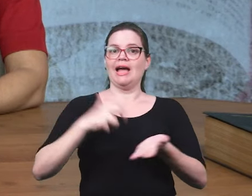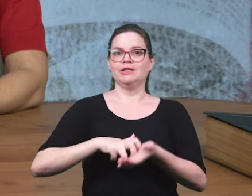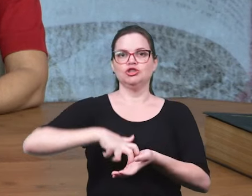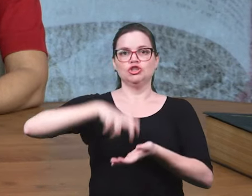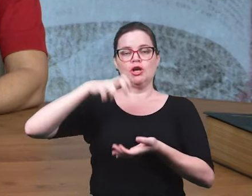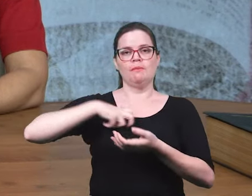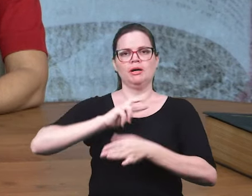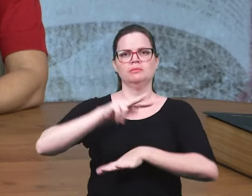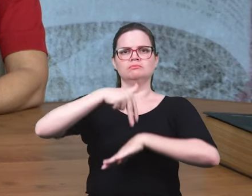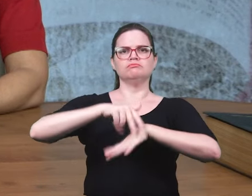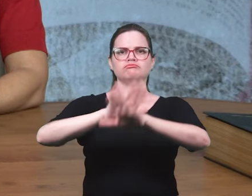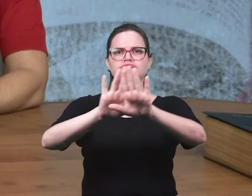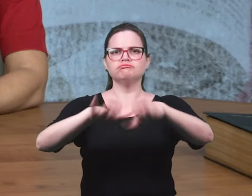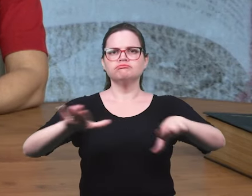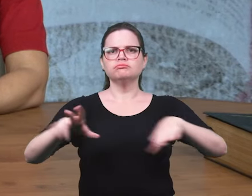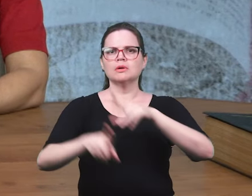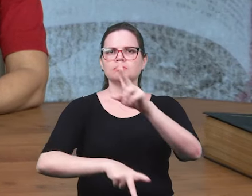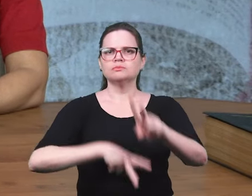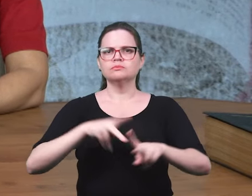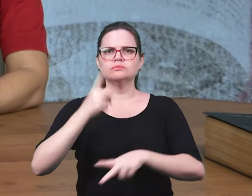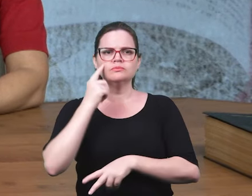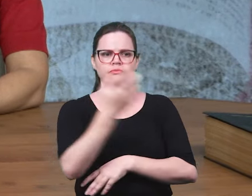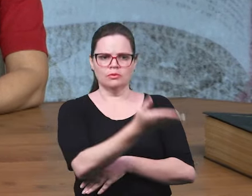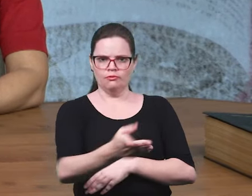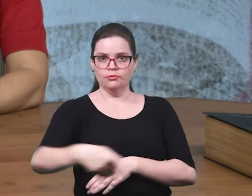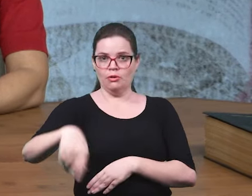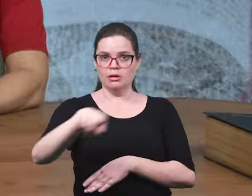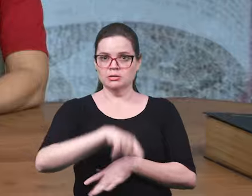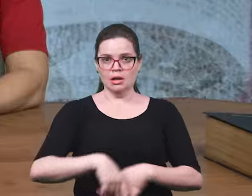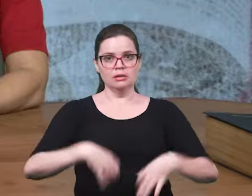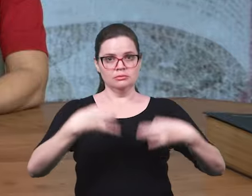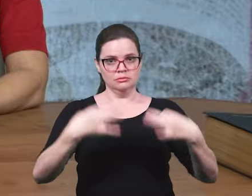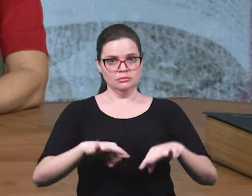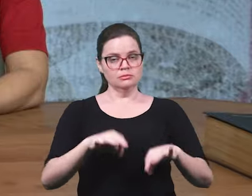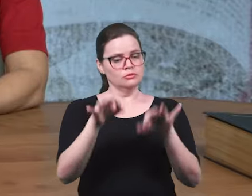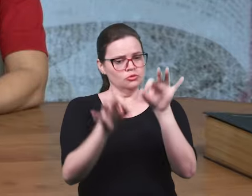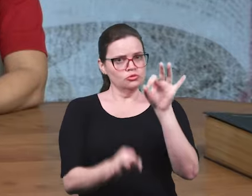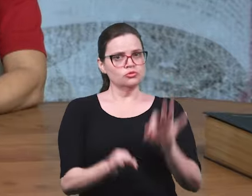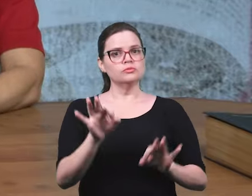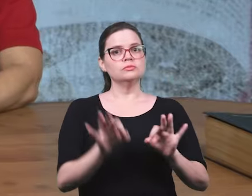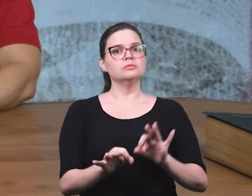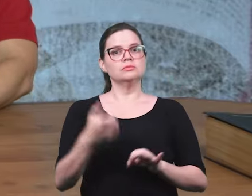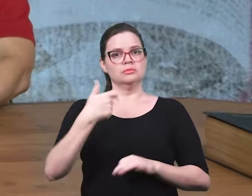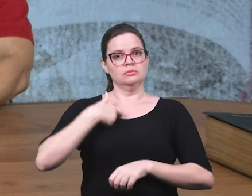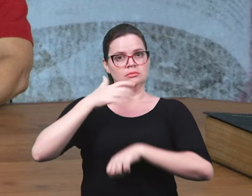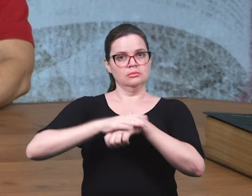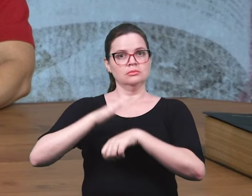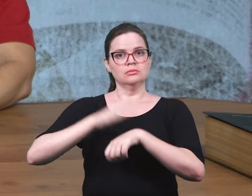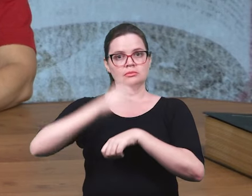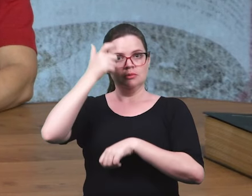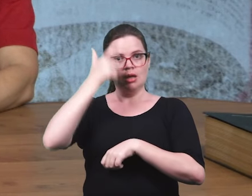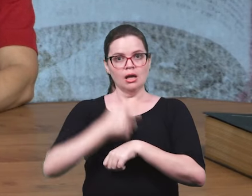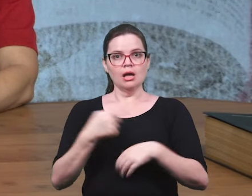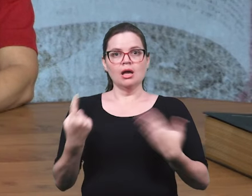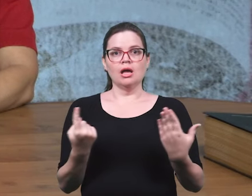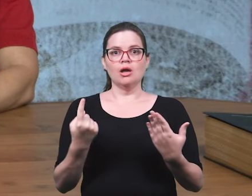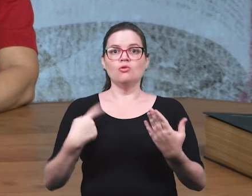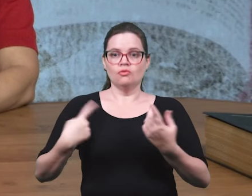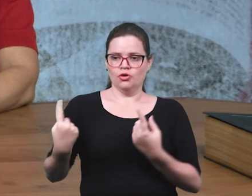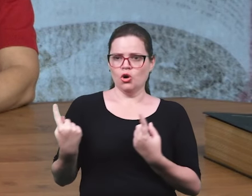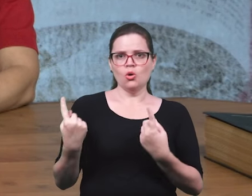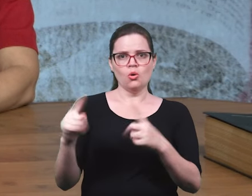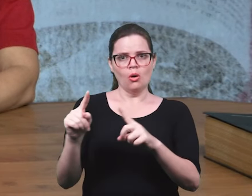todo o povo: vós sois justos. Eis que eu conspirei contra o meu senhor e o